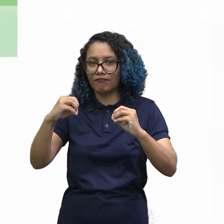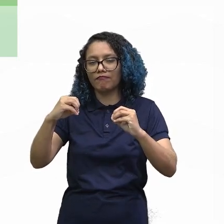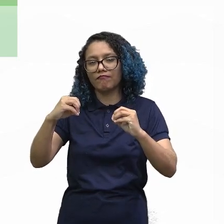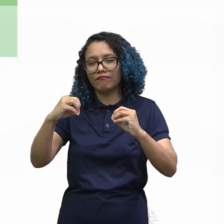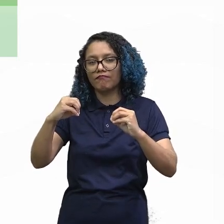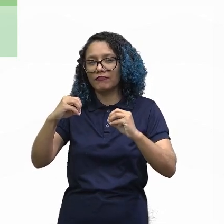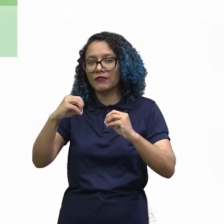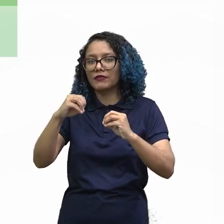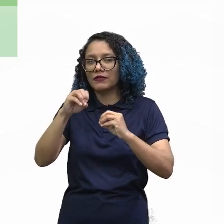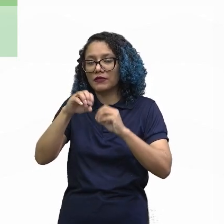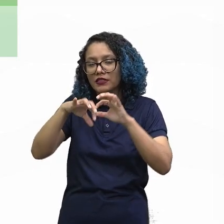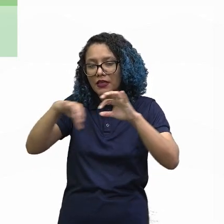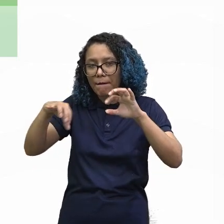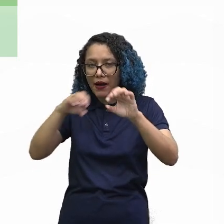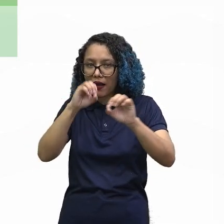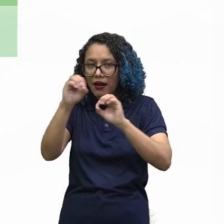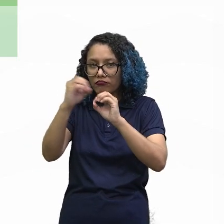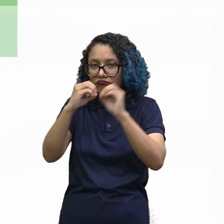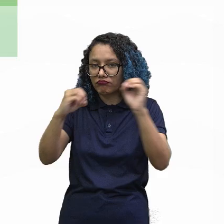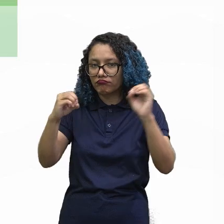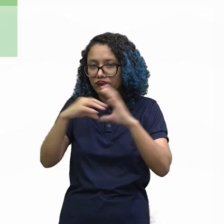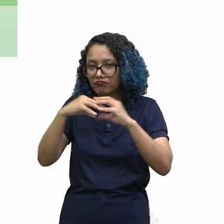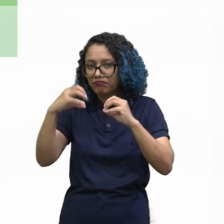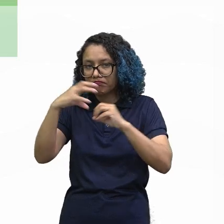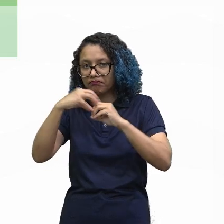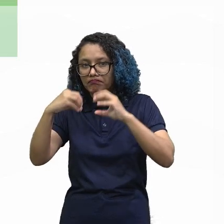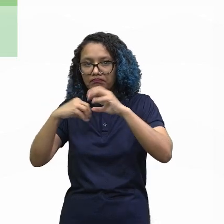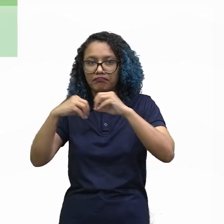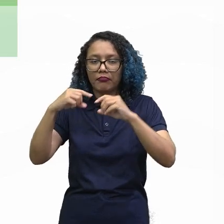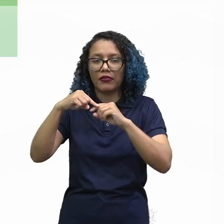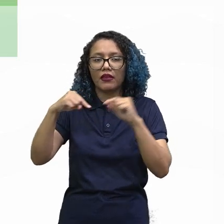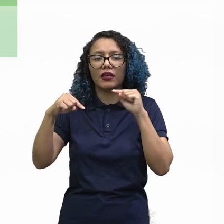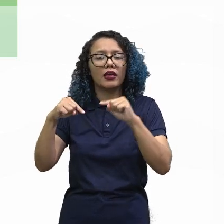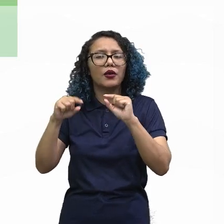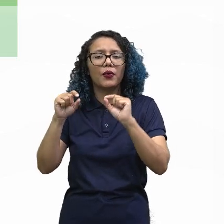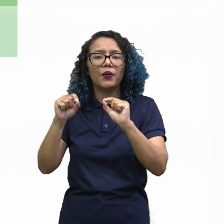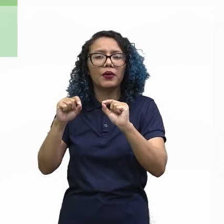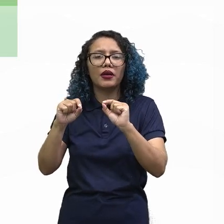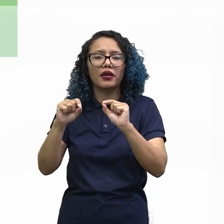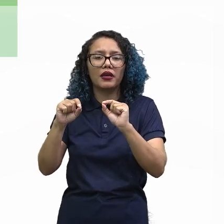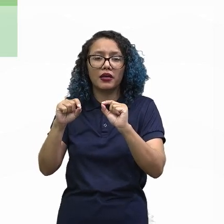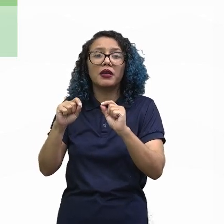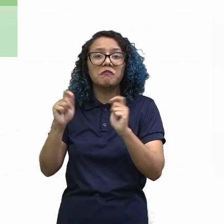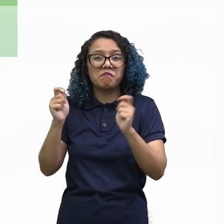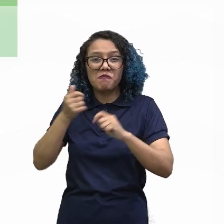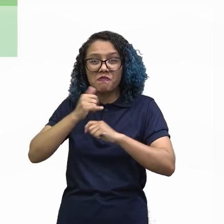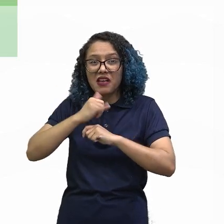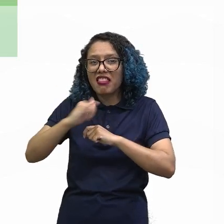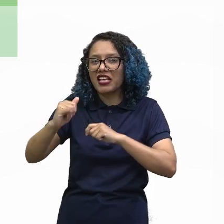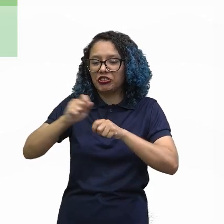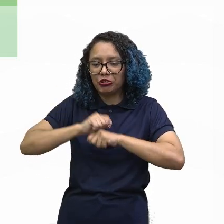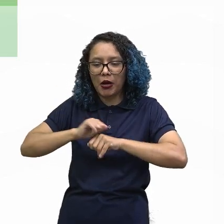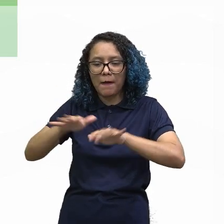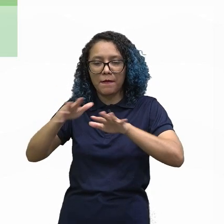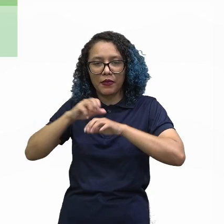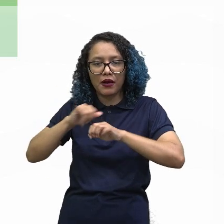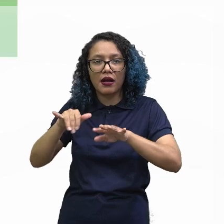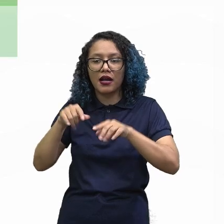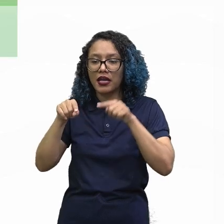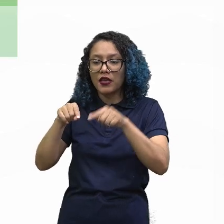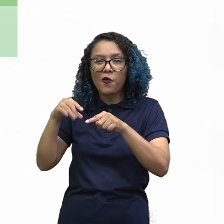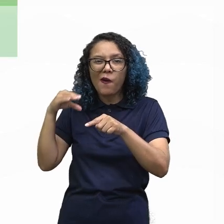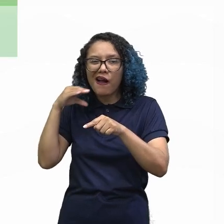menores, e essa divisão do átomo, ela gera uma grande quantidade de energia, e o calor